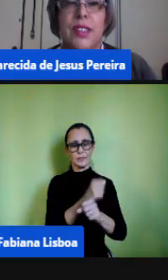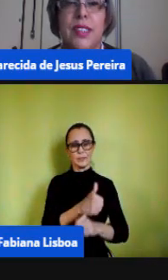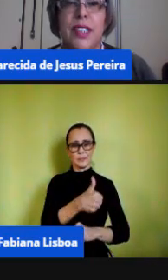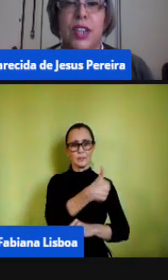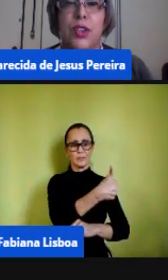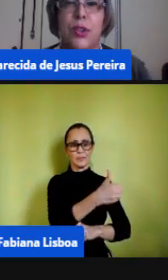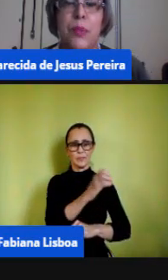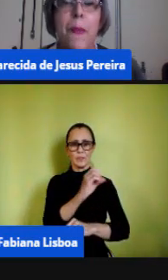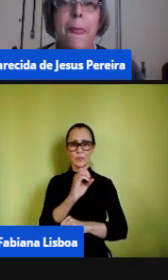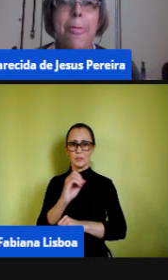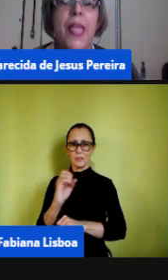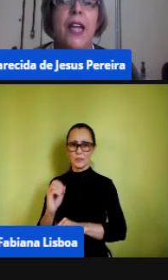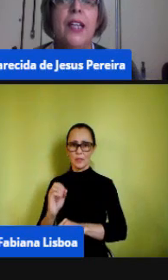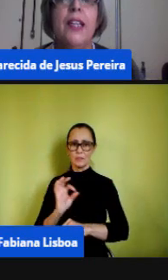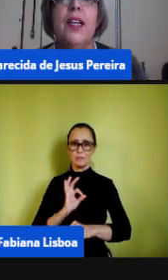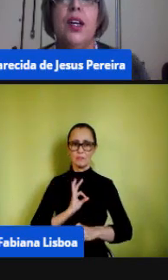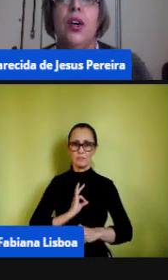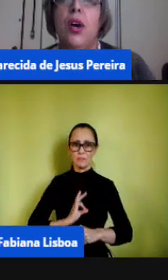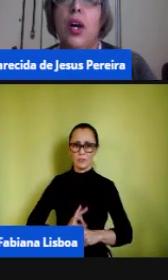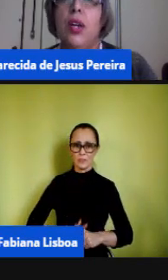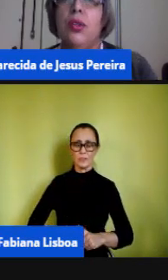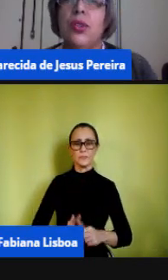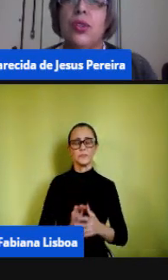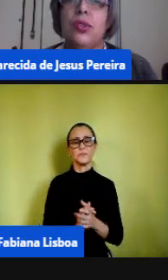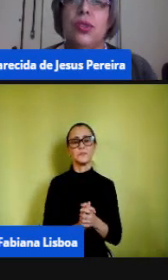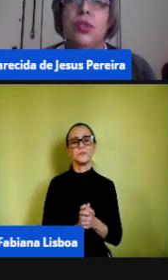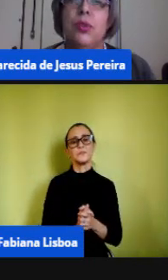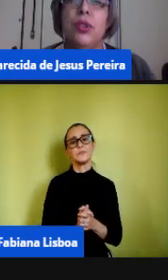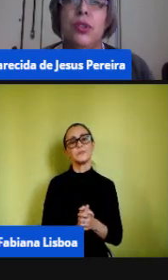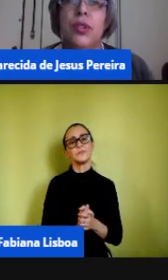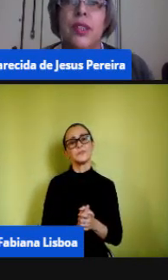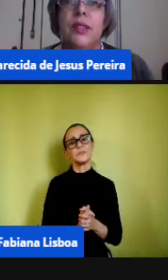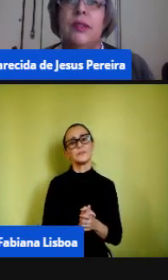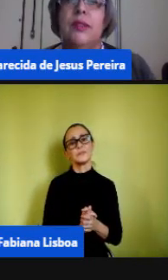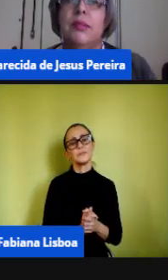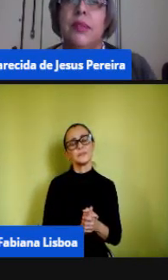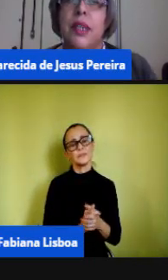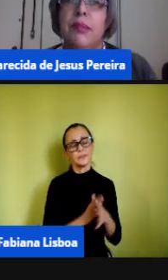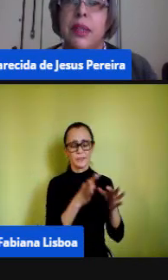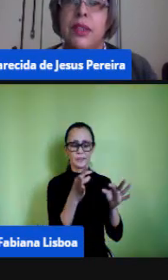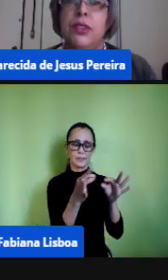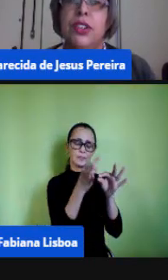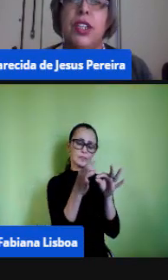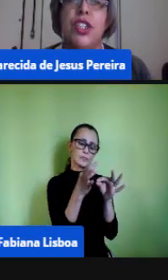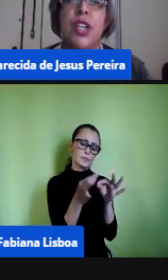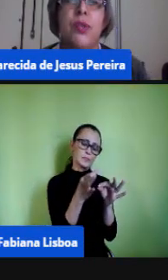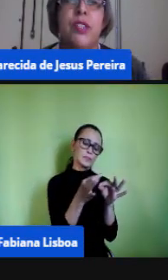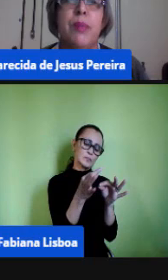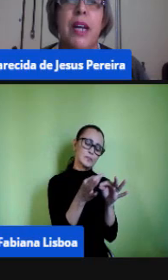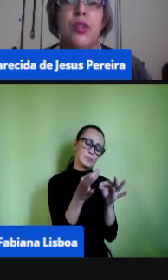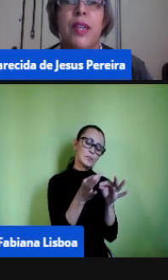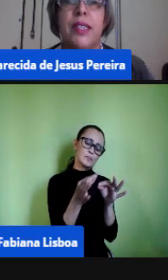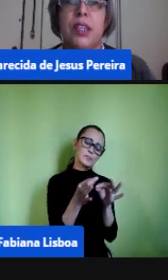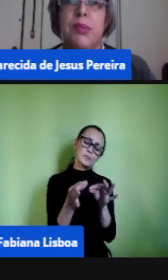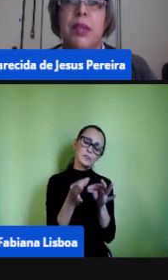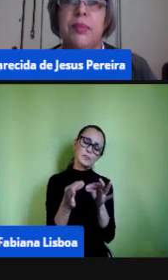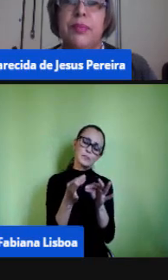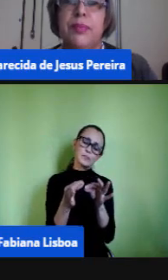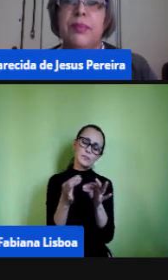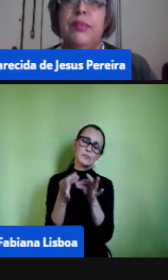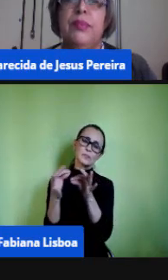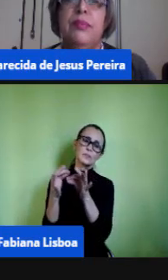botões, certo? Cole ou costure os botões, lembrando de deixar um espaço